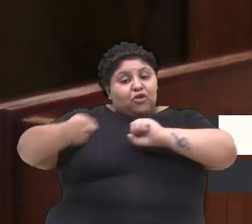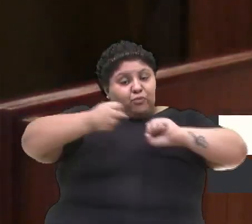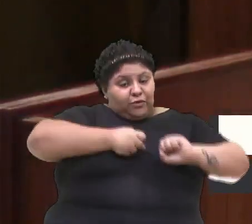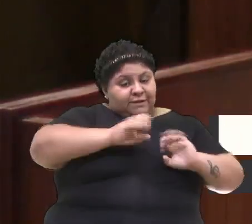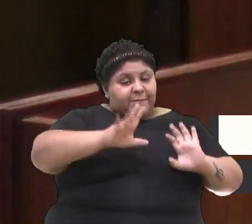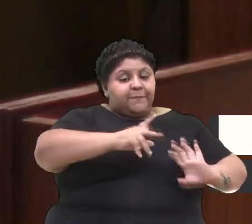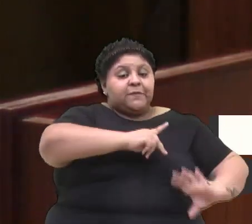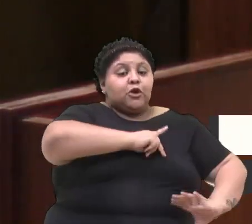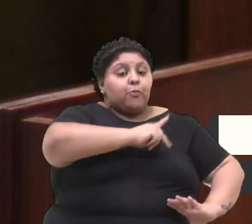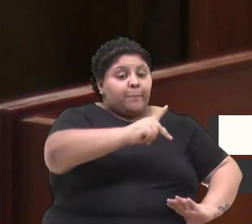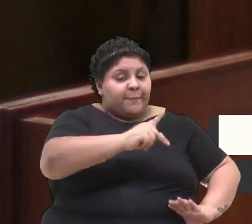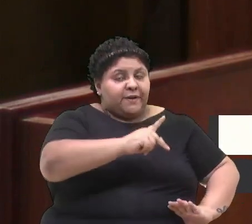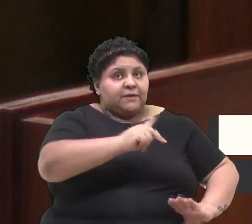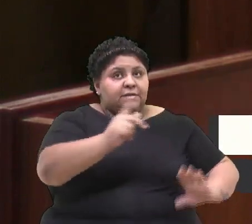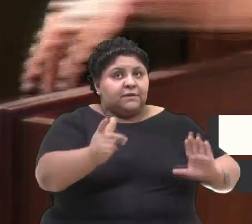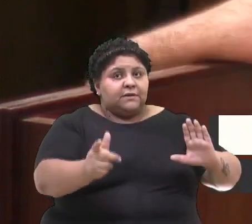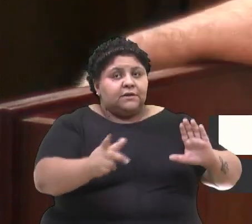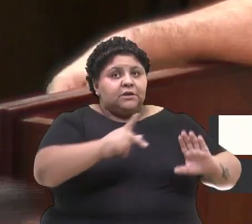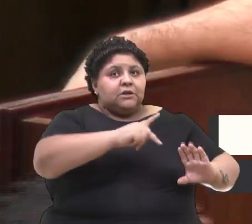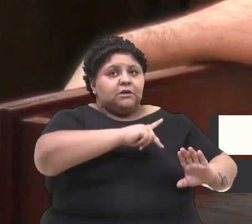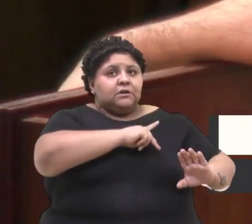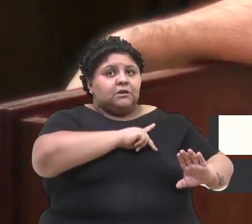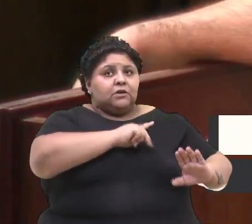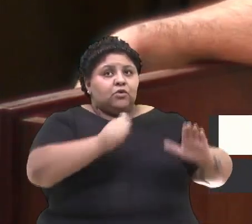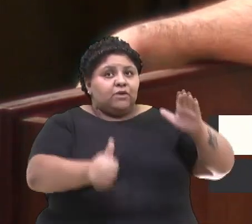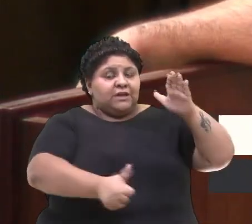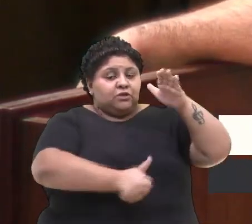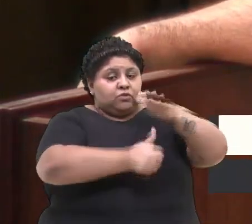o reitor fosse presidente da fundação.